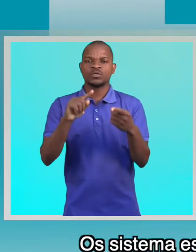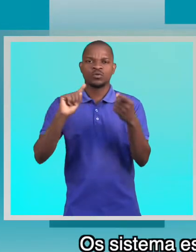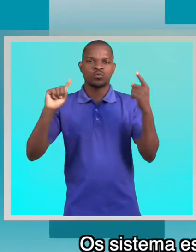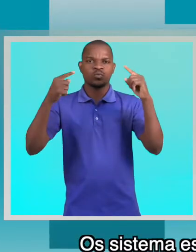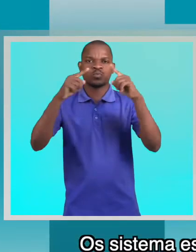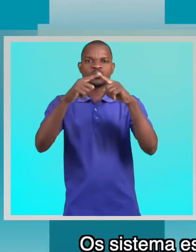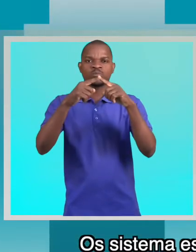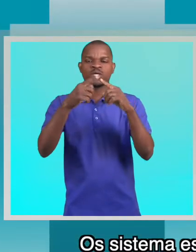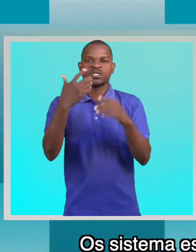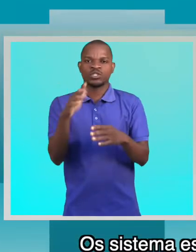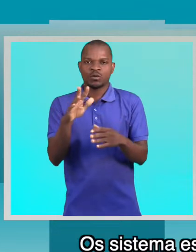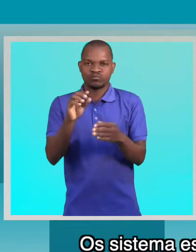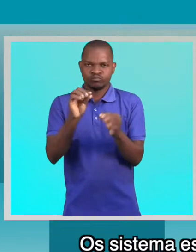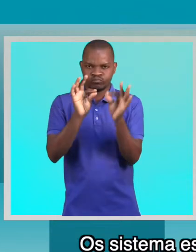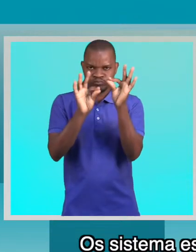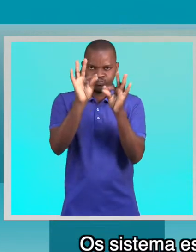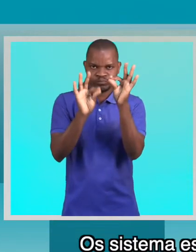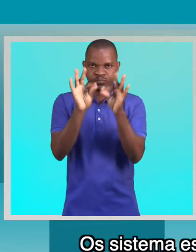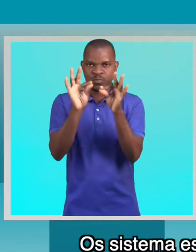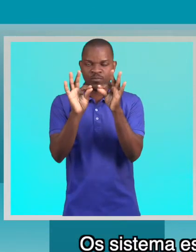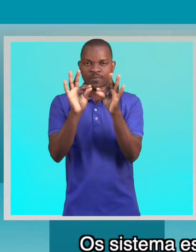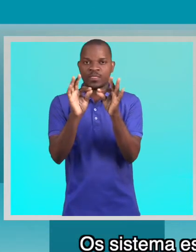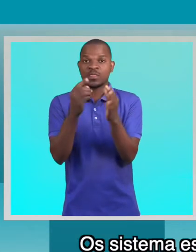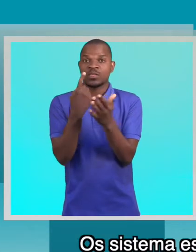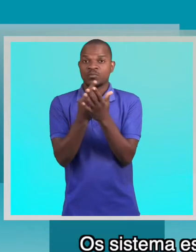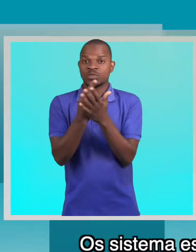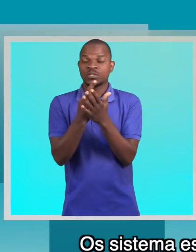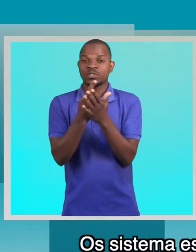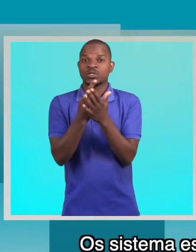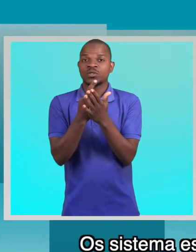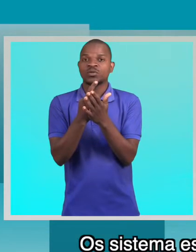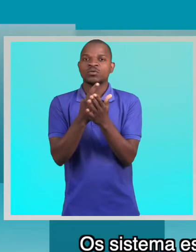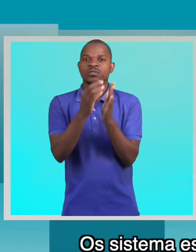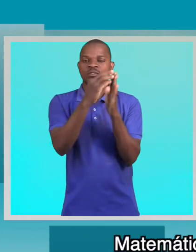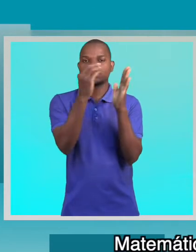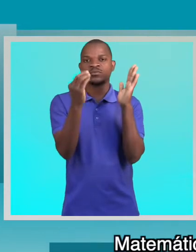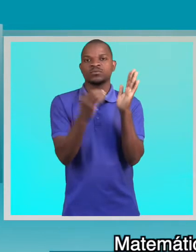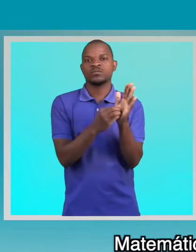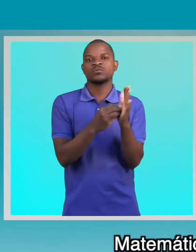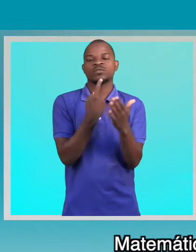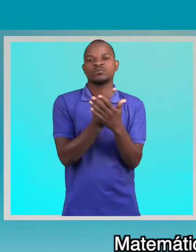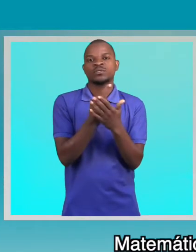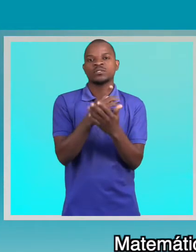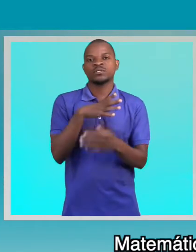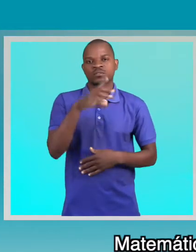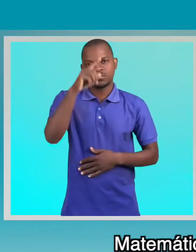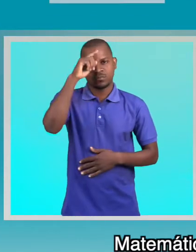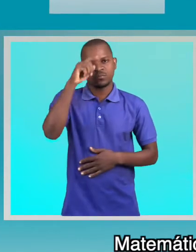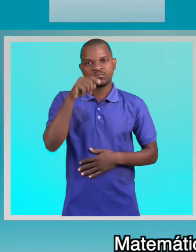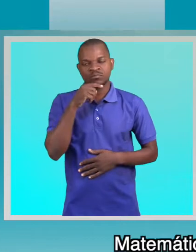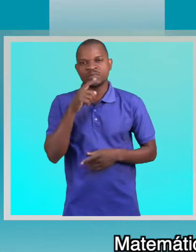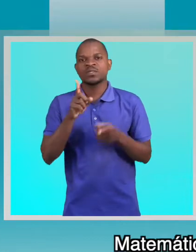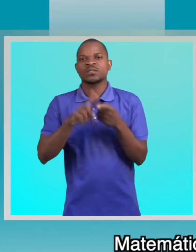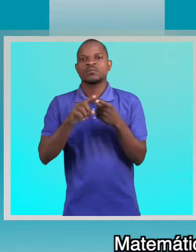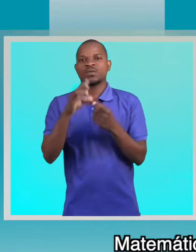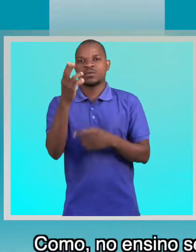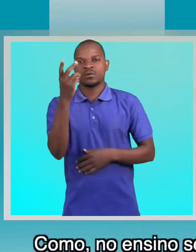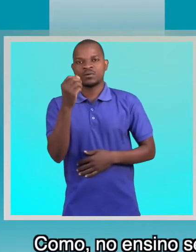formatado de tal forma que, ao achar a merda, puxar três notas, matemática, português e